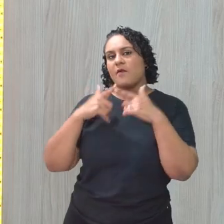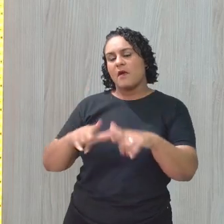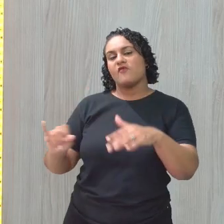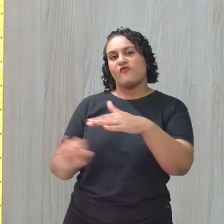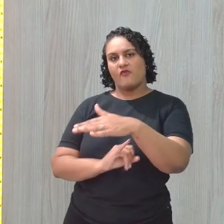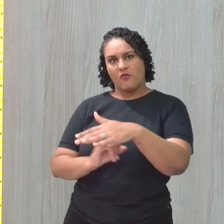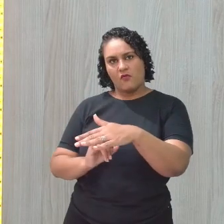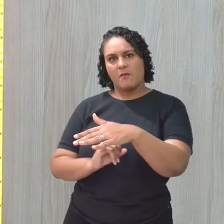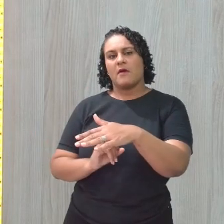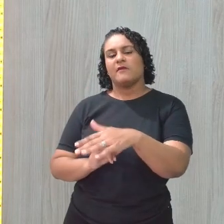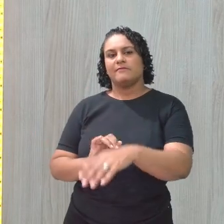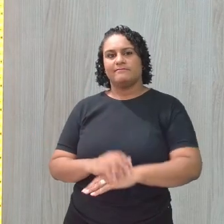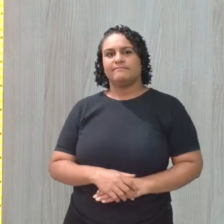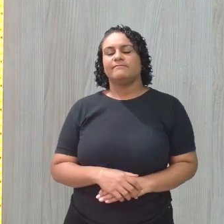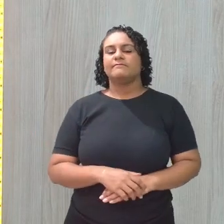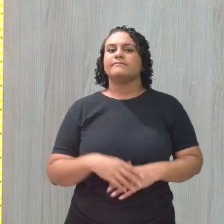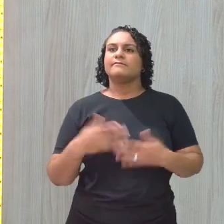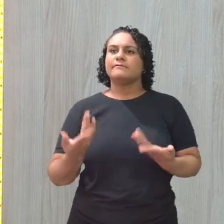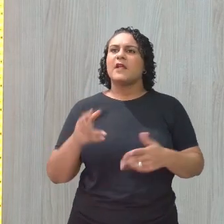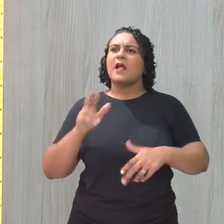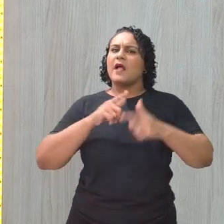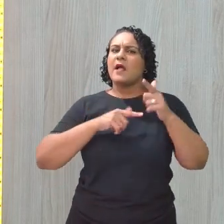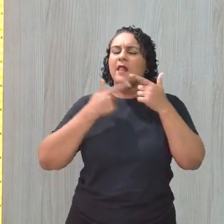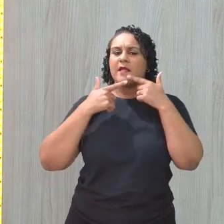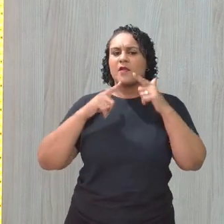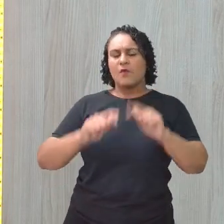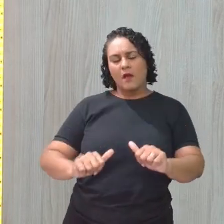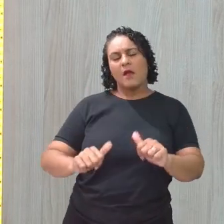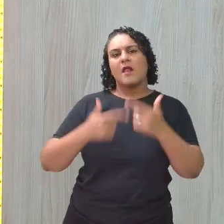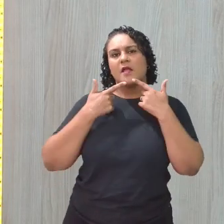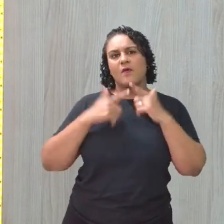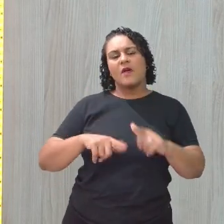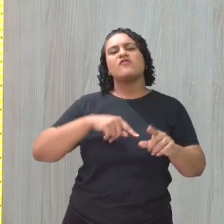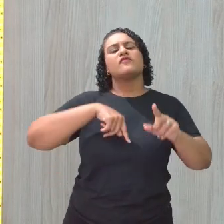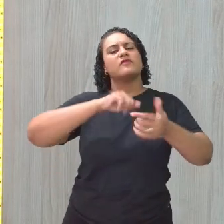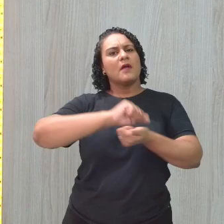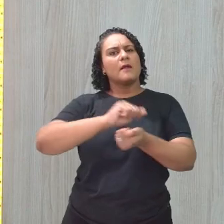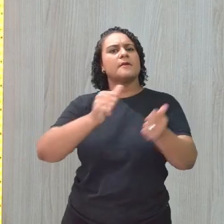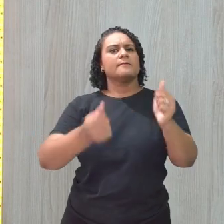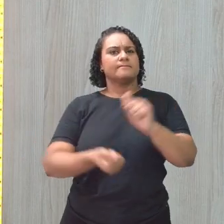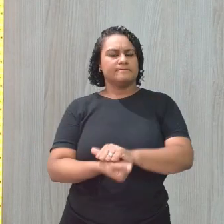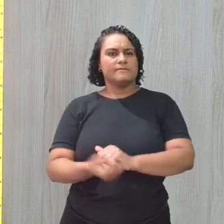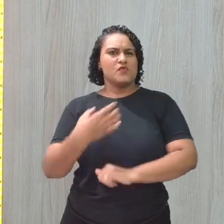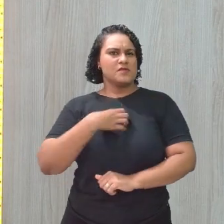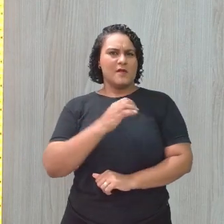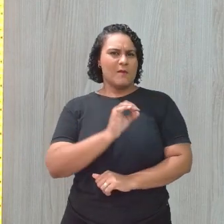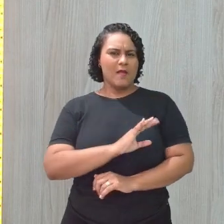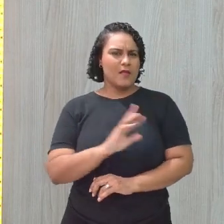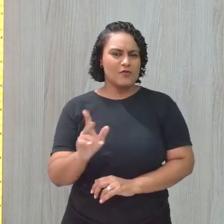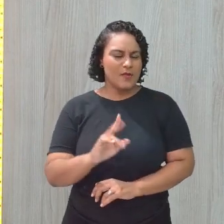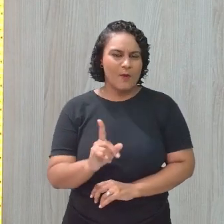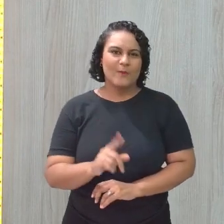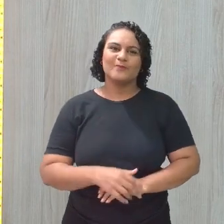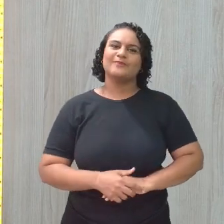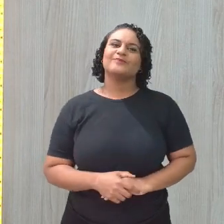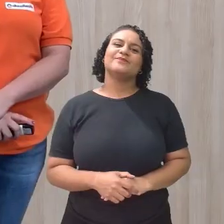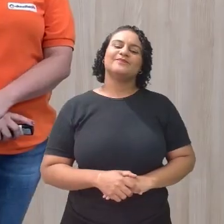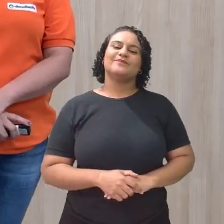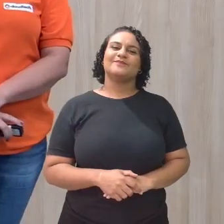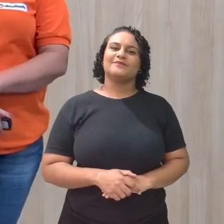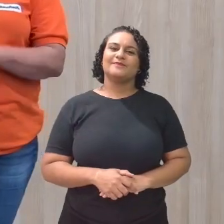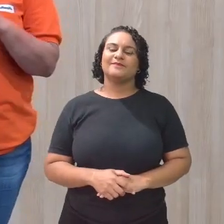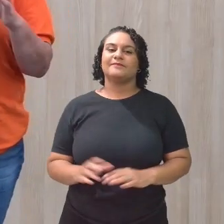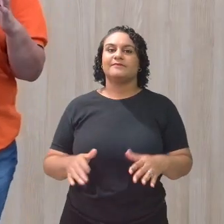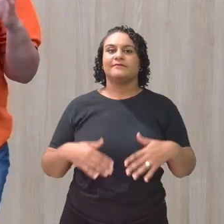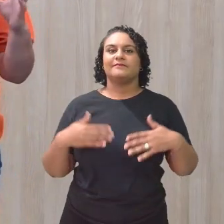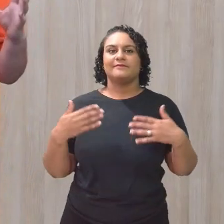se adaptando. Então, não tenham medo também, certo? E não façam isso. Isso. Bom. Então, minha gente,